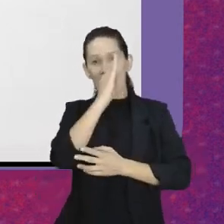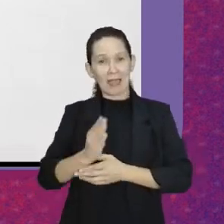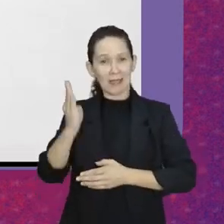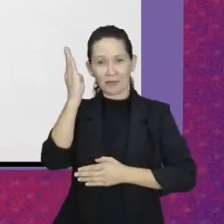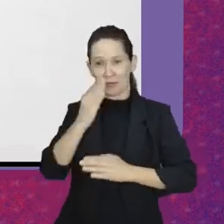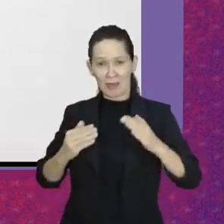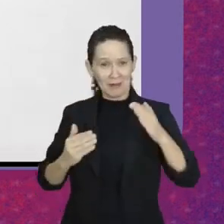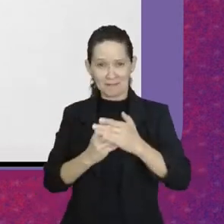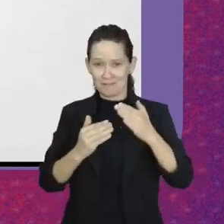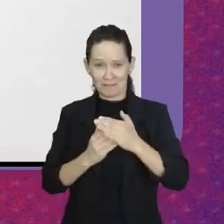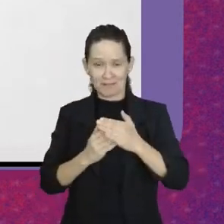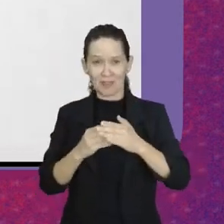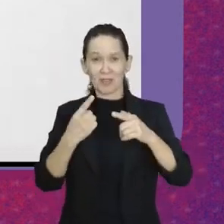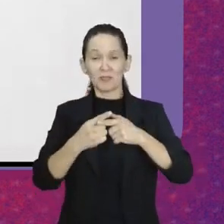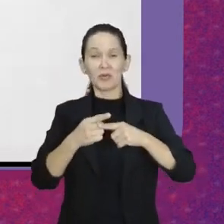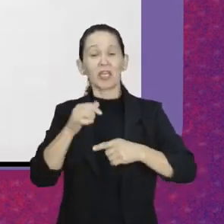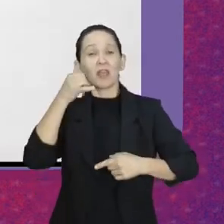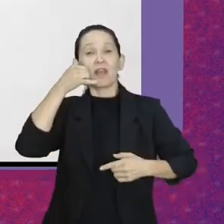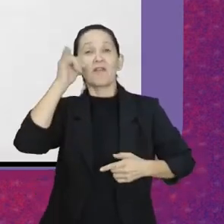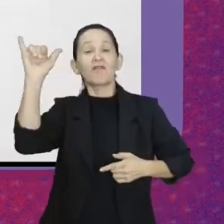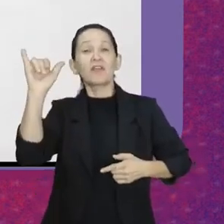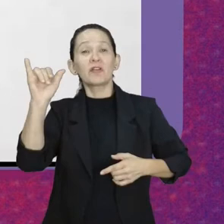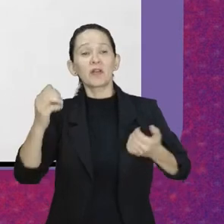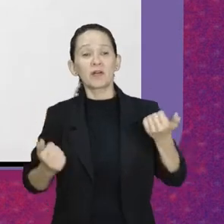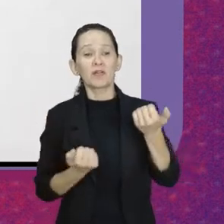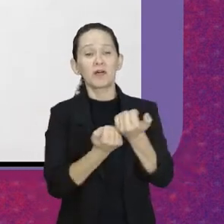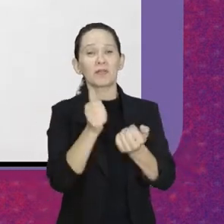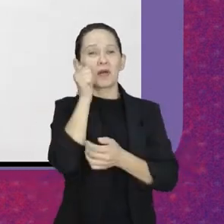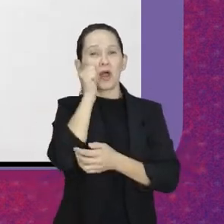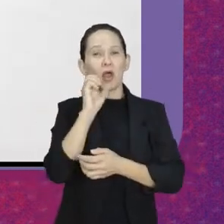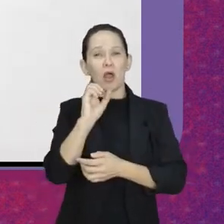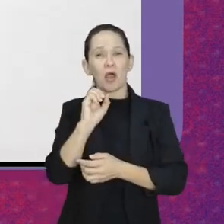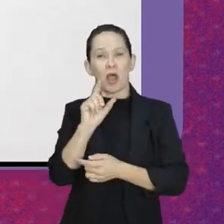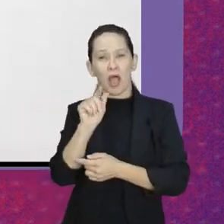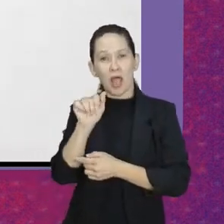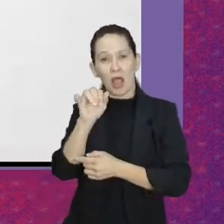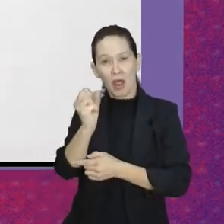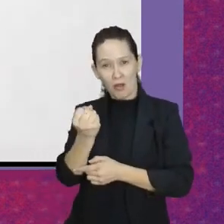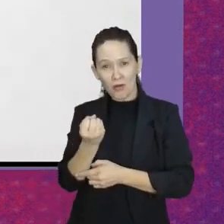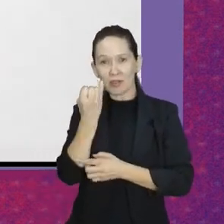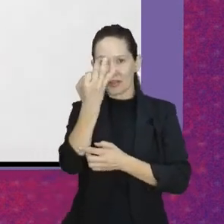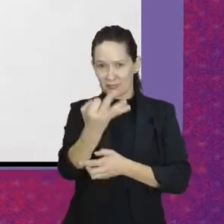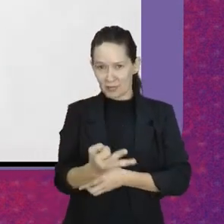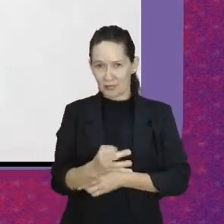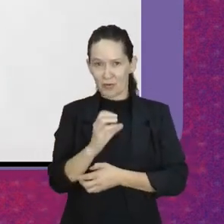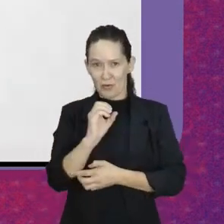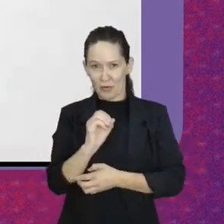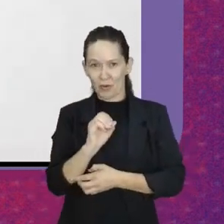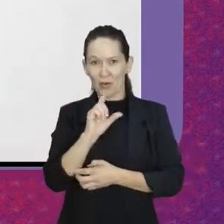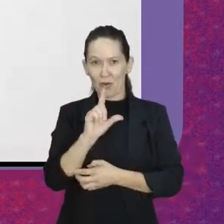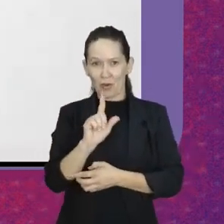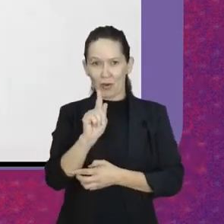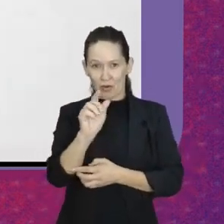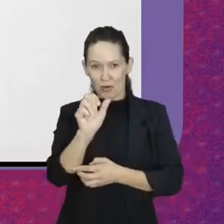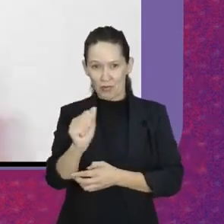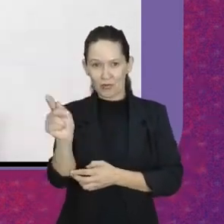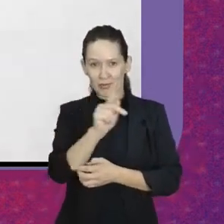a expansão da cobertura. Isso que a Olga falou muito bem, é uma coisa muito importante, a cobertura